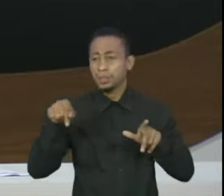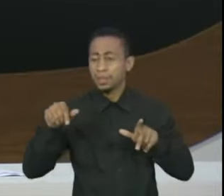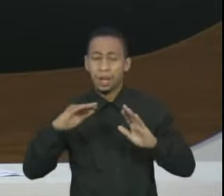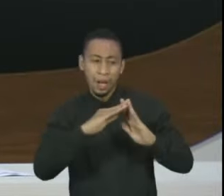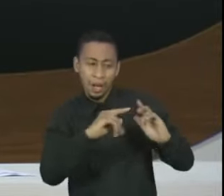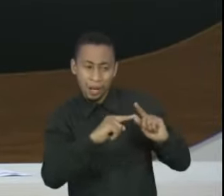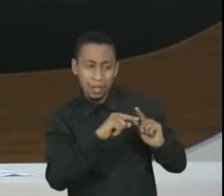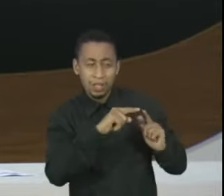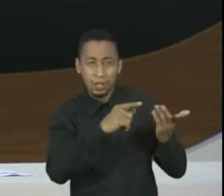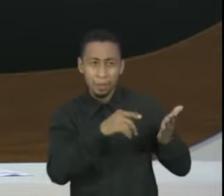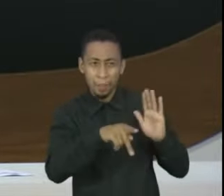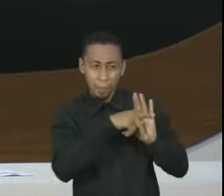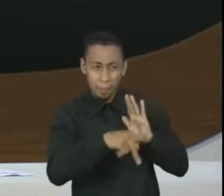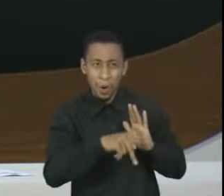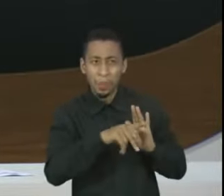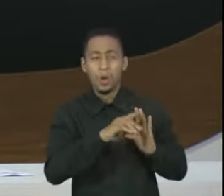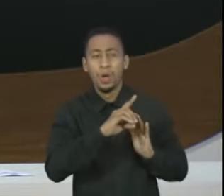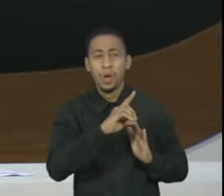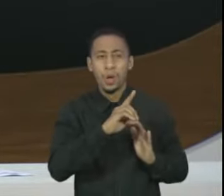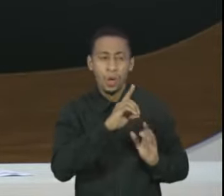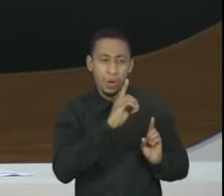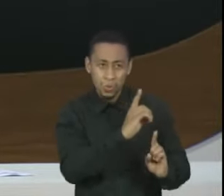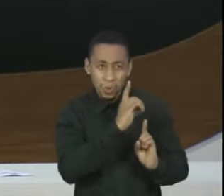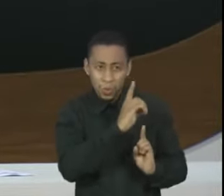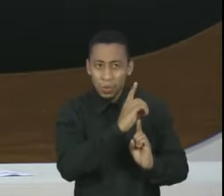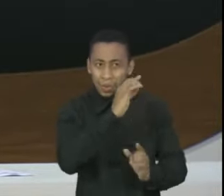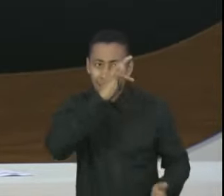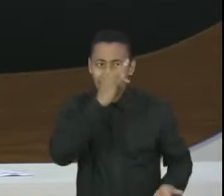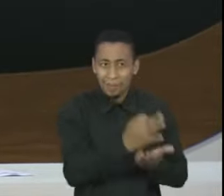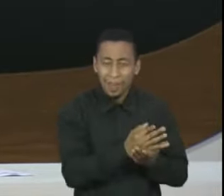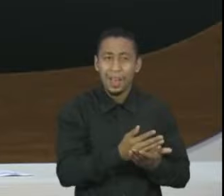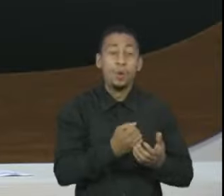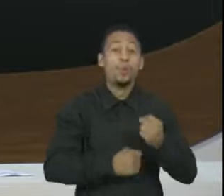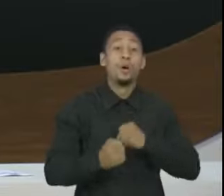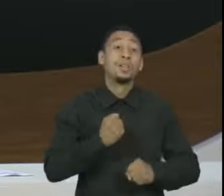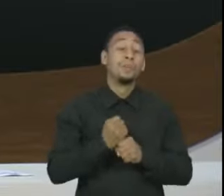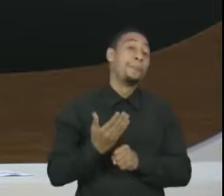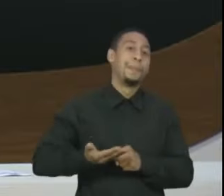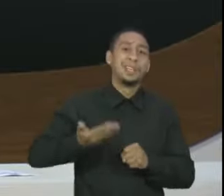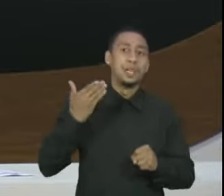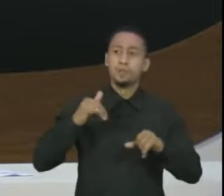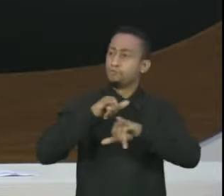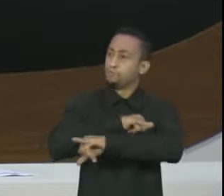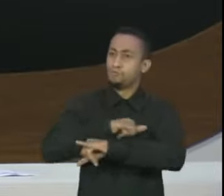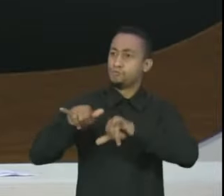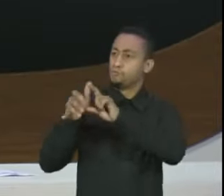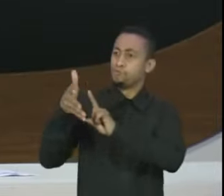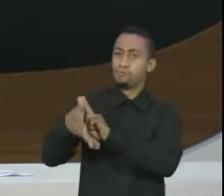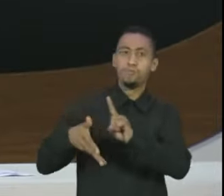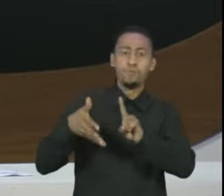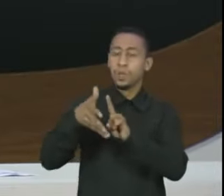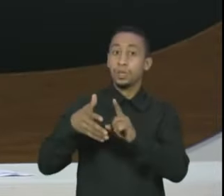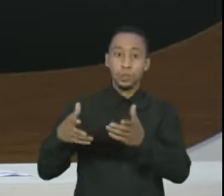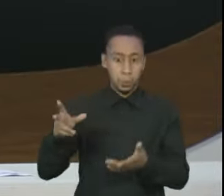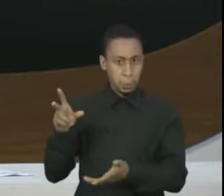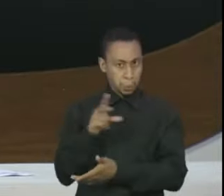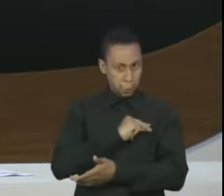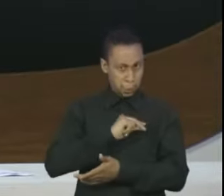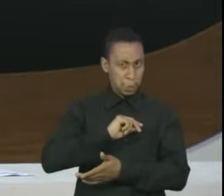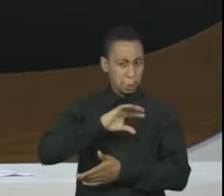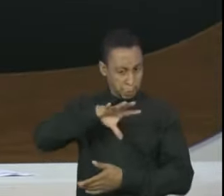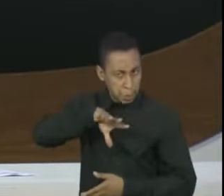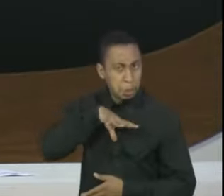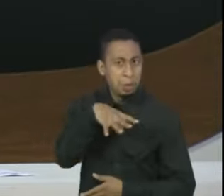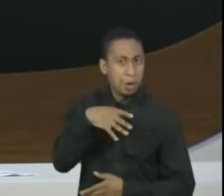Papa Francisco disse Por exemplo em outubro do ano passado que foi considerada a declaração mais usada